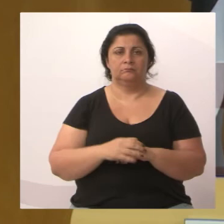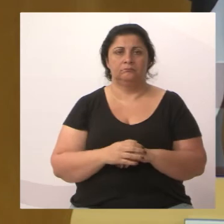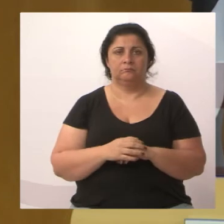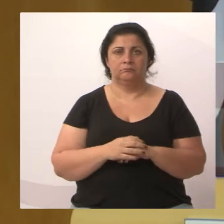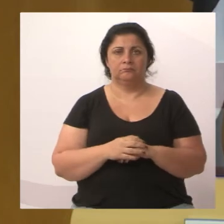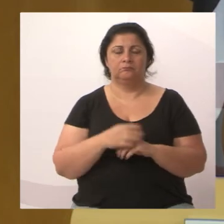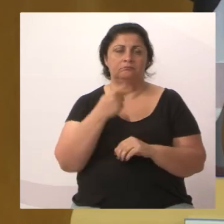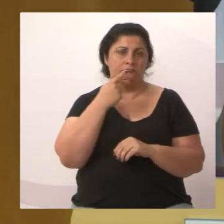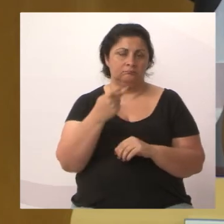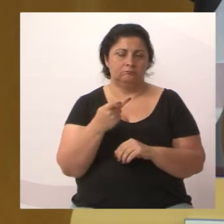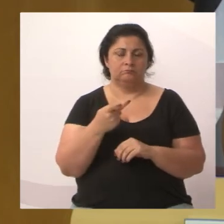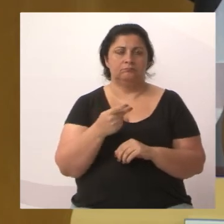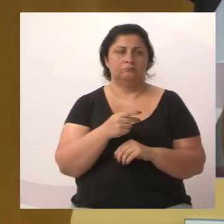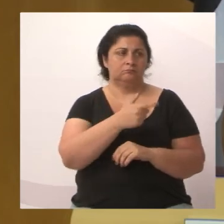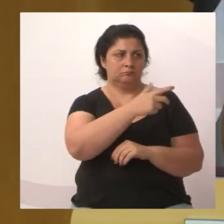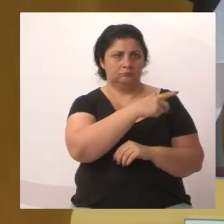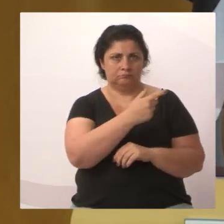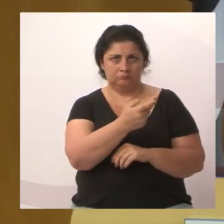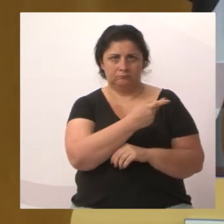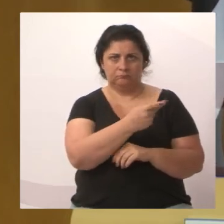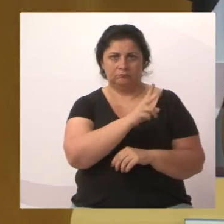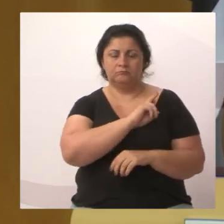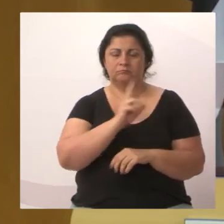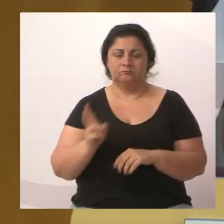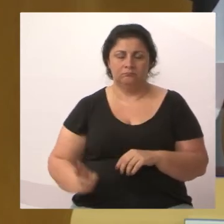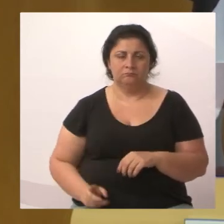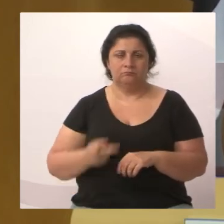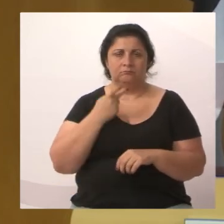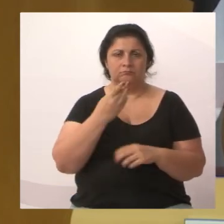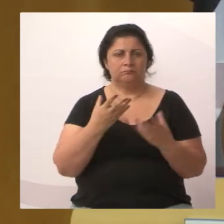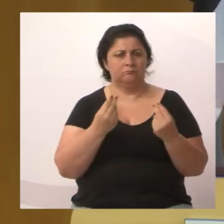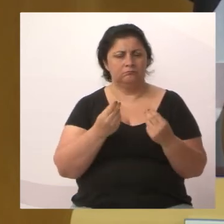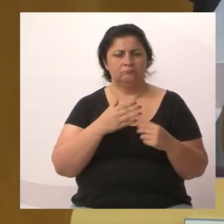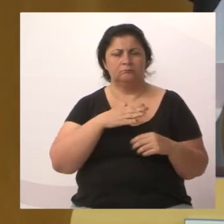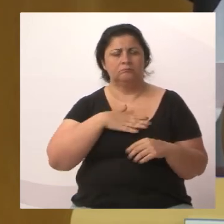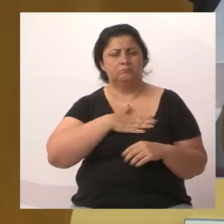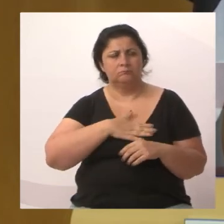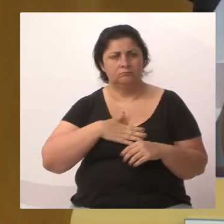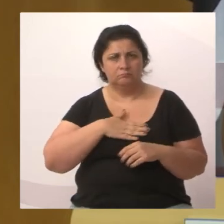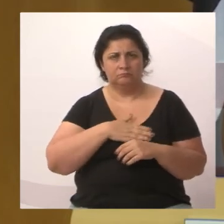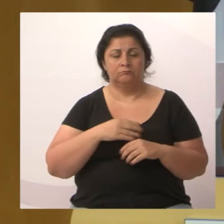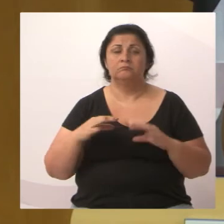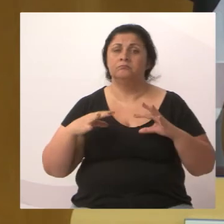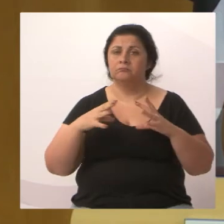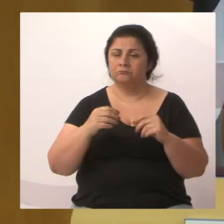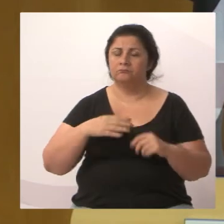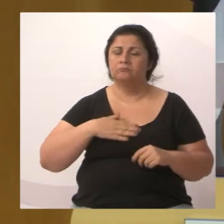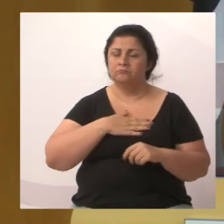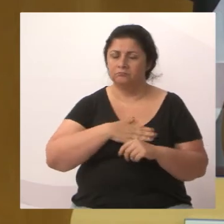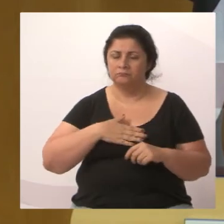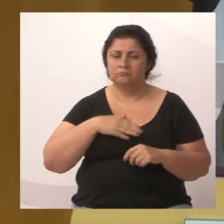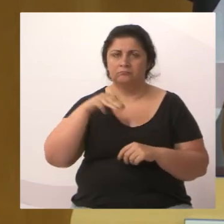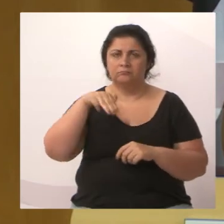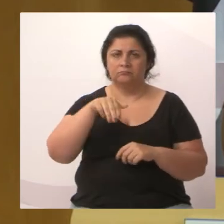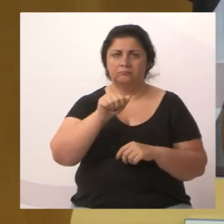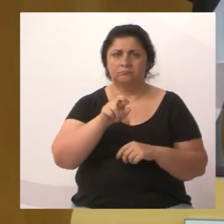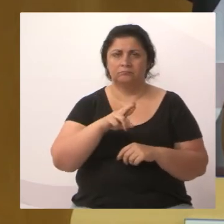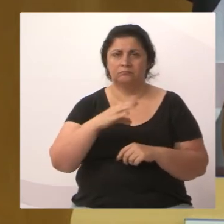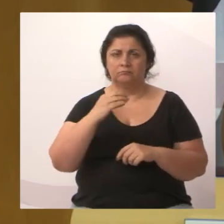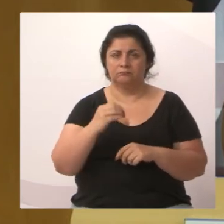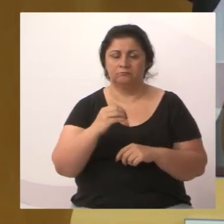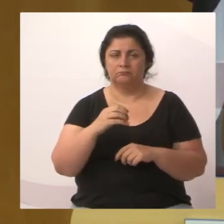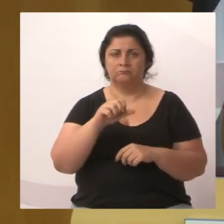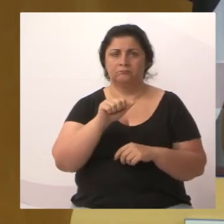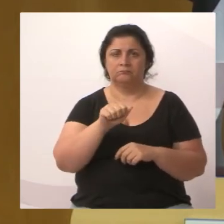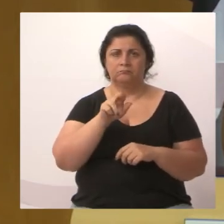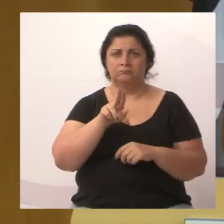pessoa muito querida, o Flavinho também falou, também considero muito, eu sei, a cidade inteira gosta do Marco Aurélio, isso é verdade, eu também gosto. Mas nós